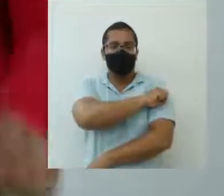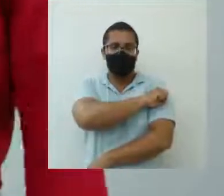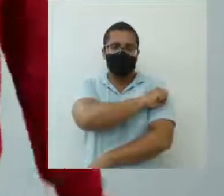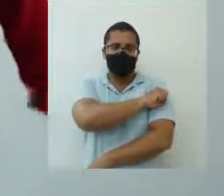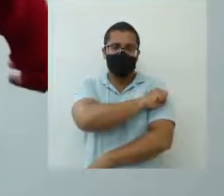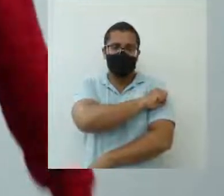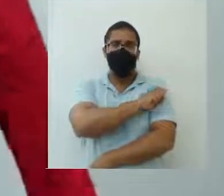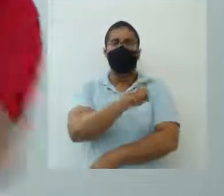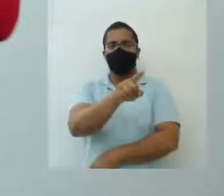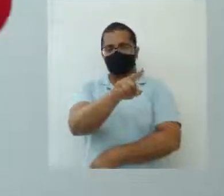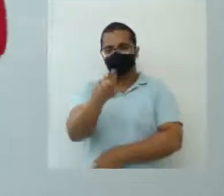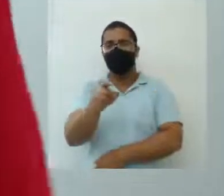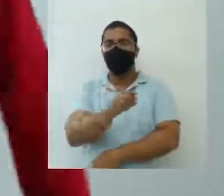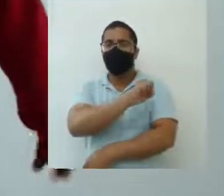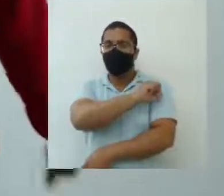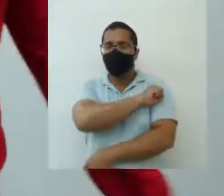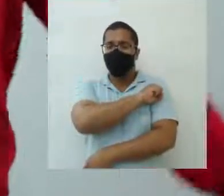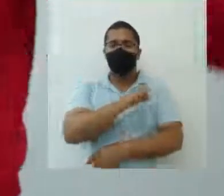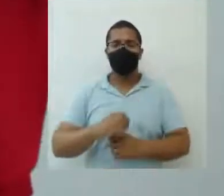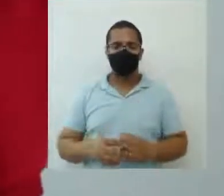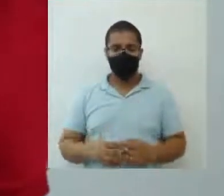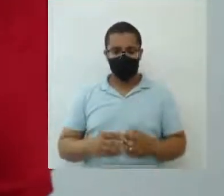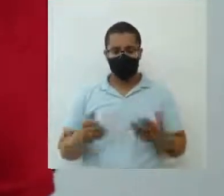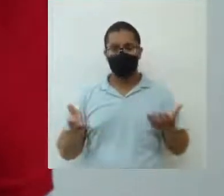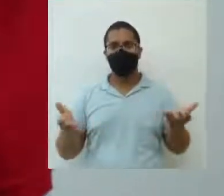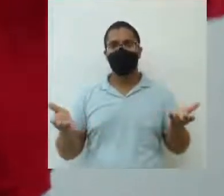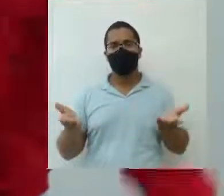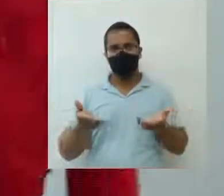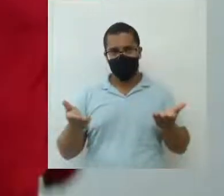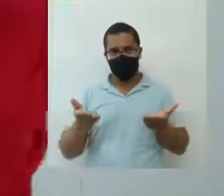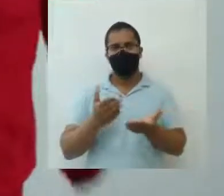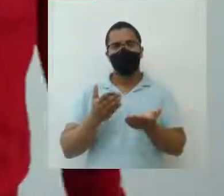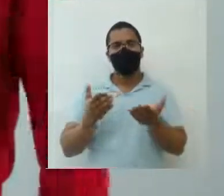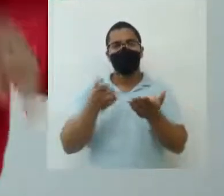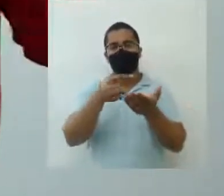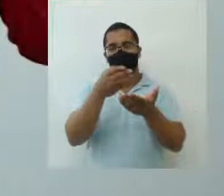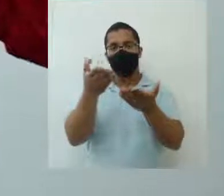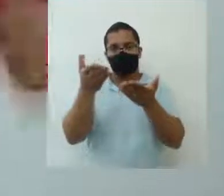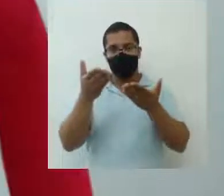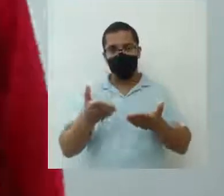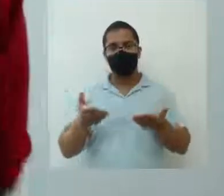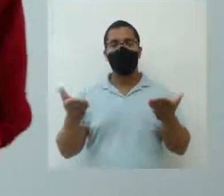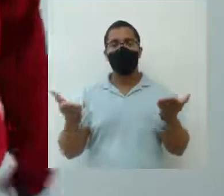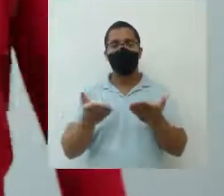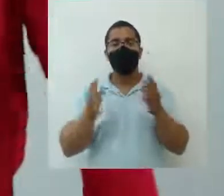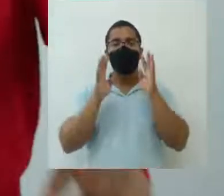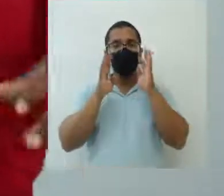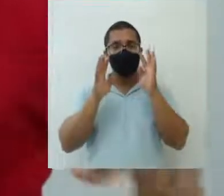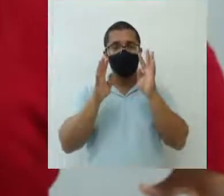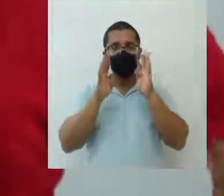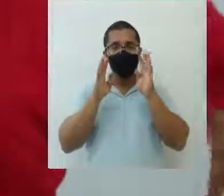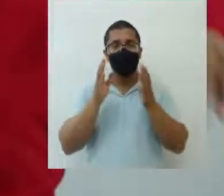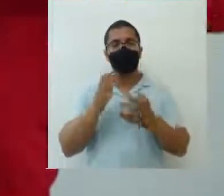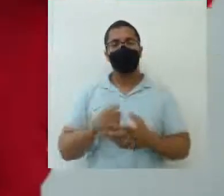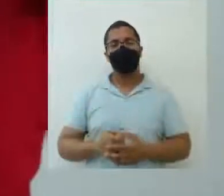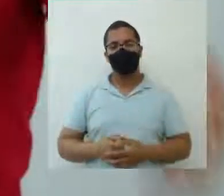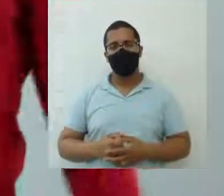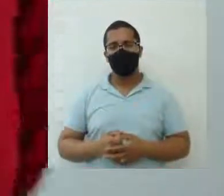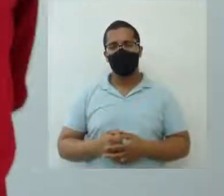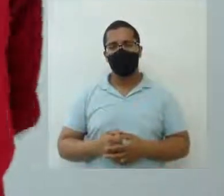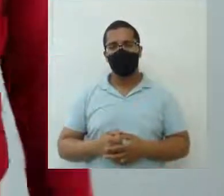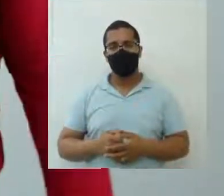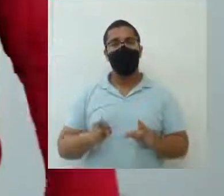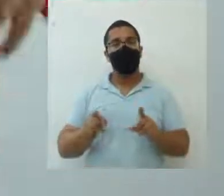né? Turminha do 8º ano, hoje foram convidados a assistirem, né? Aprender